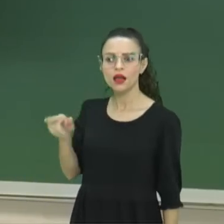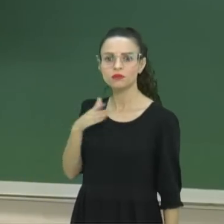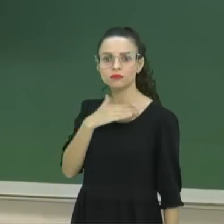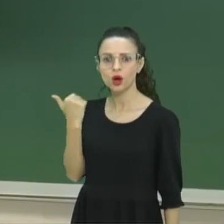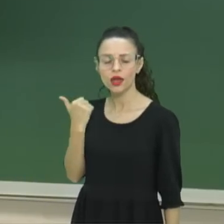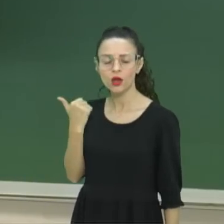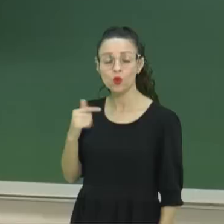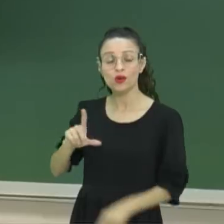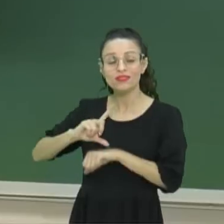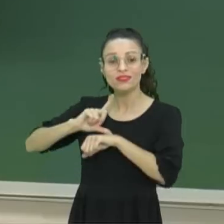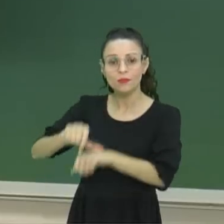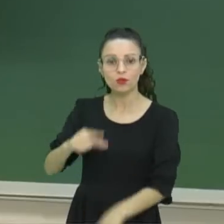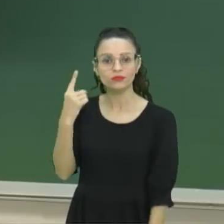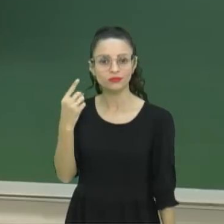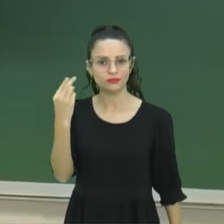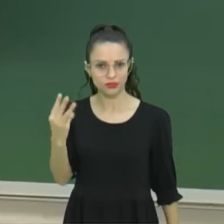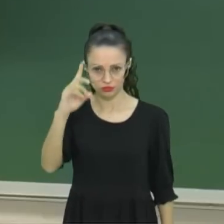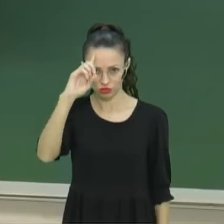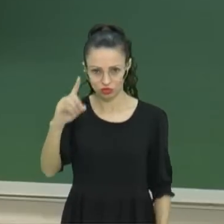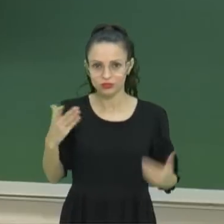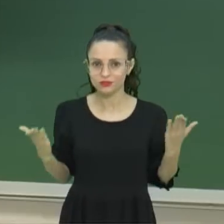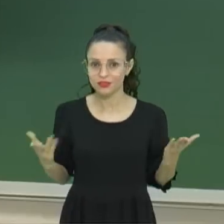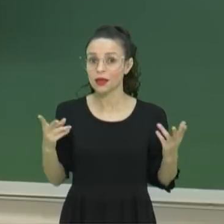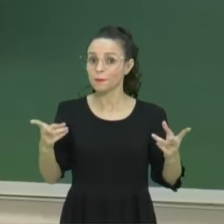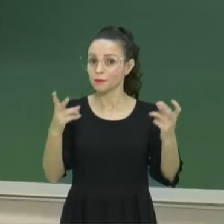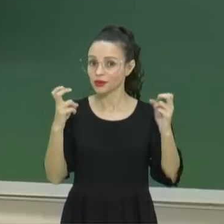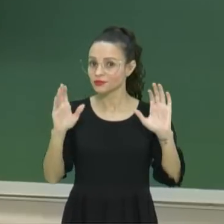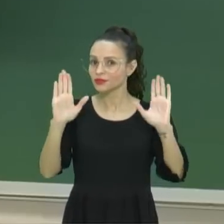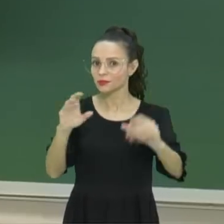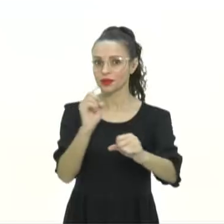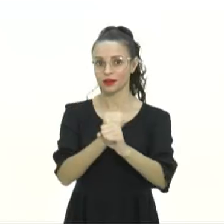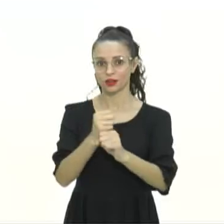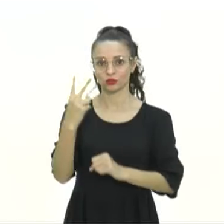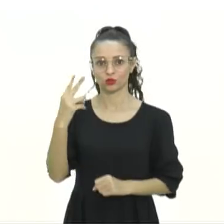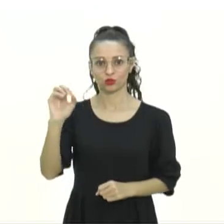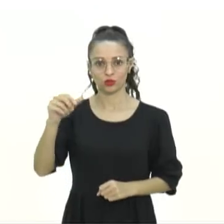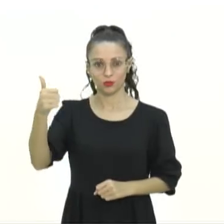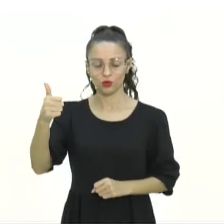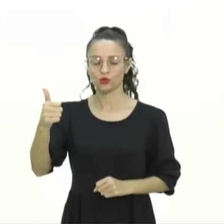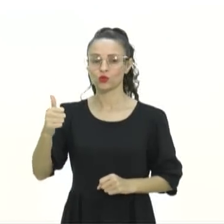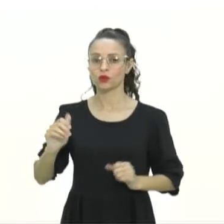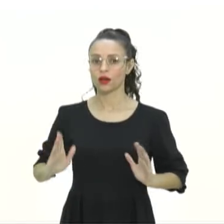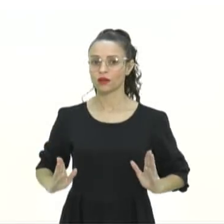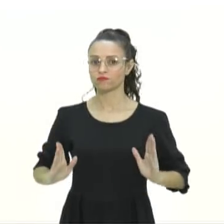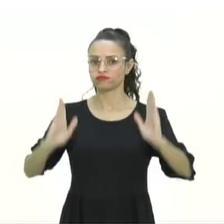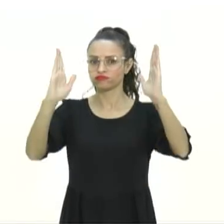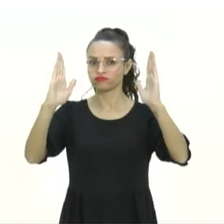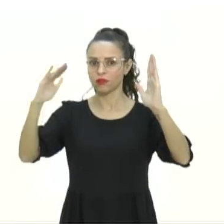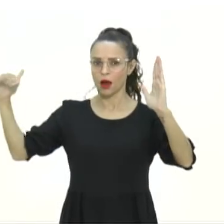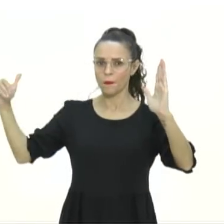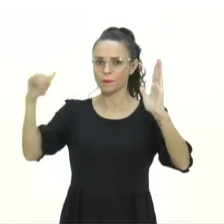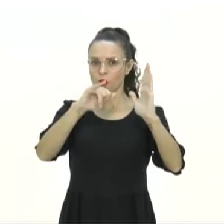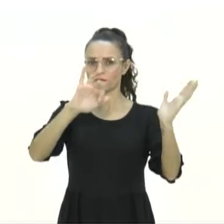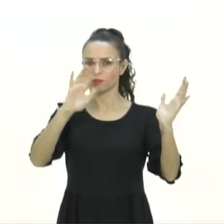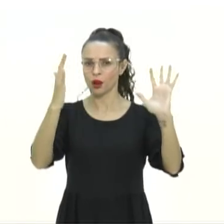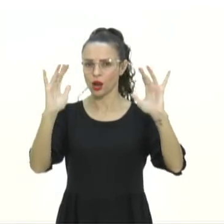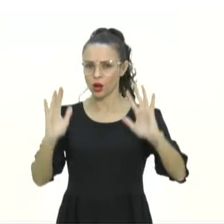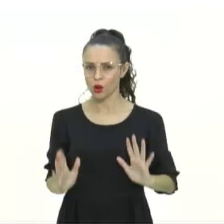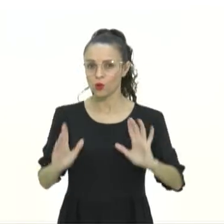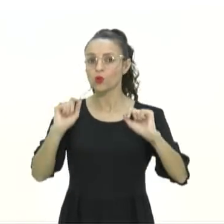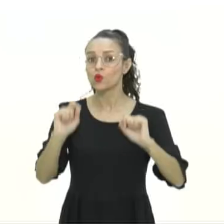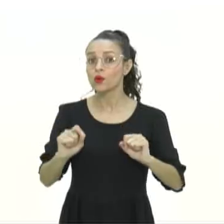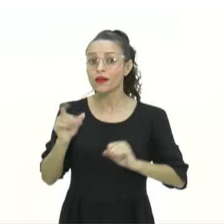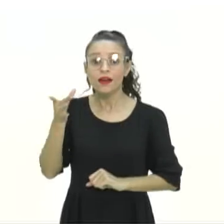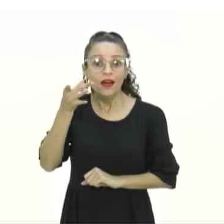tinha morrido. Observe, em 2001, o ataque às Torres Gêmeas ele foi transmitido